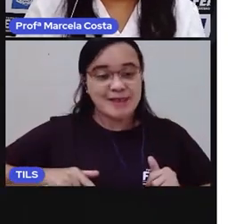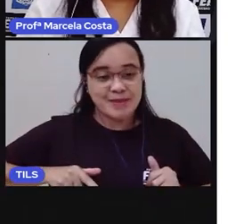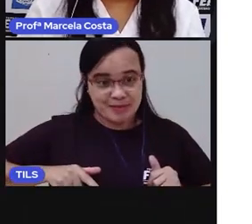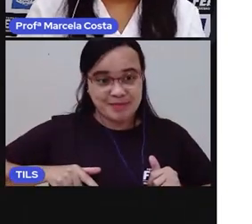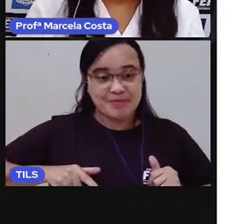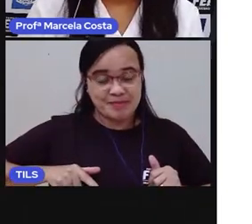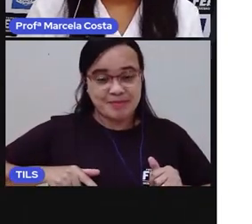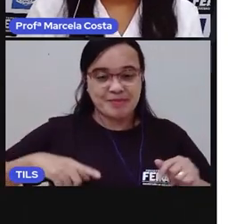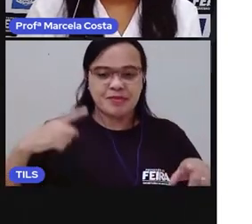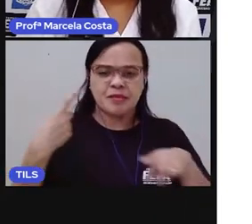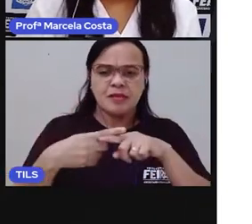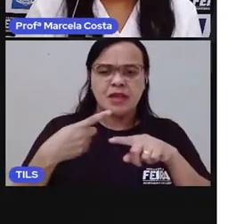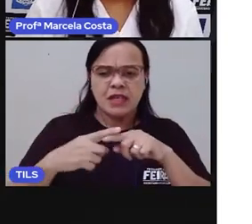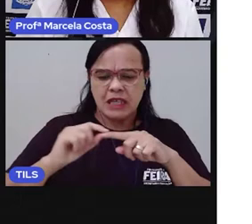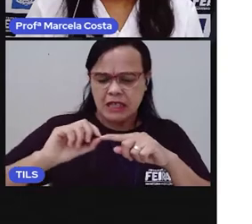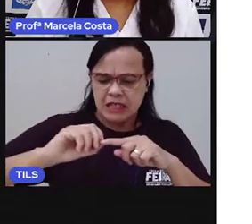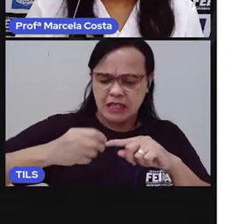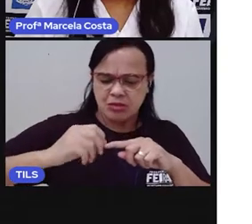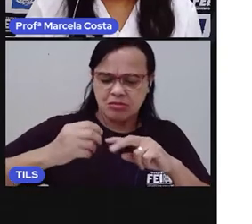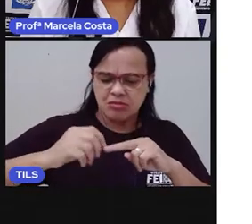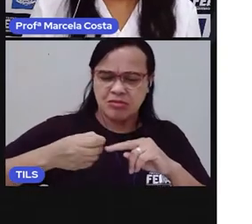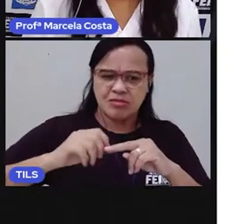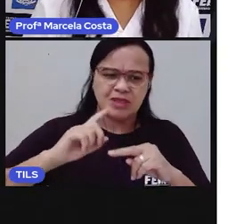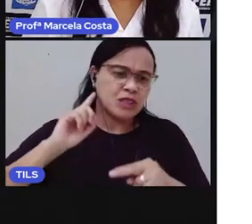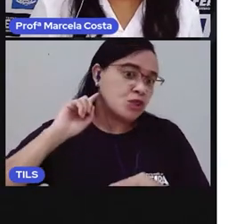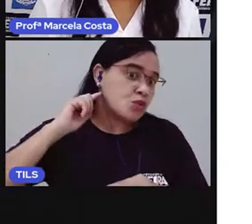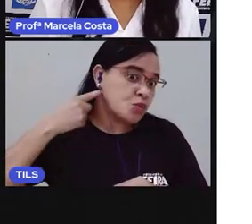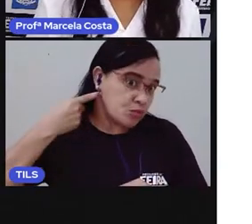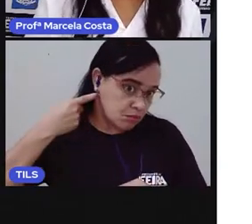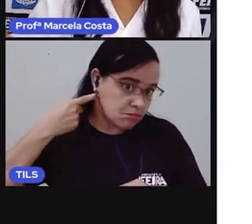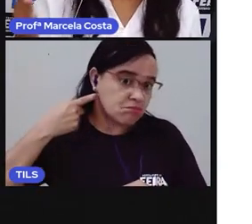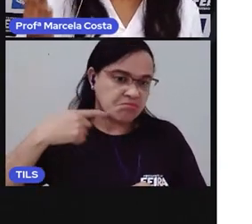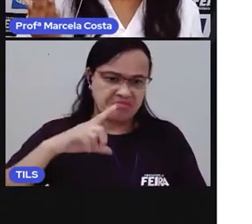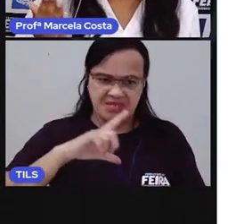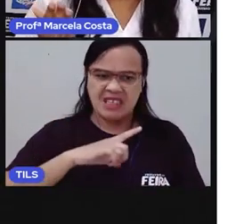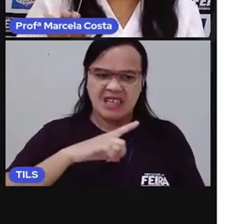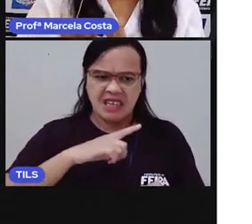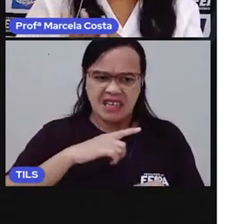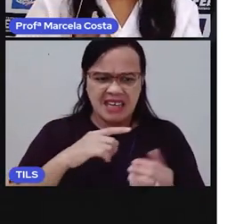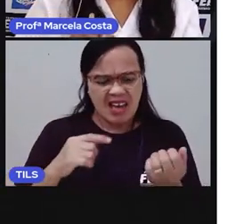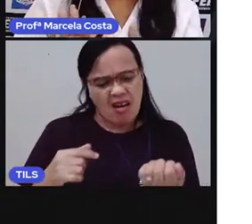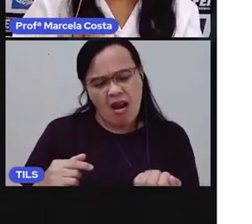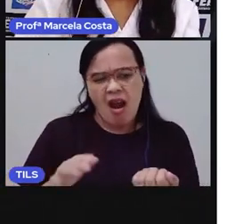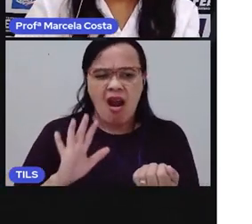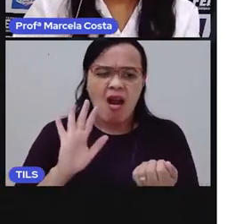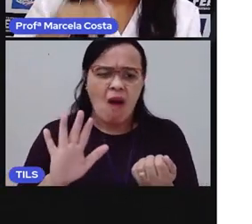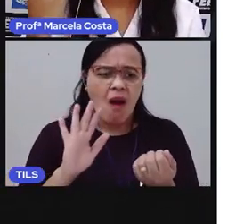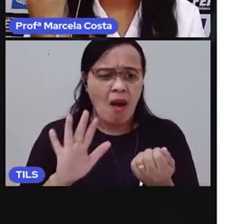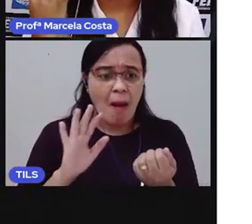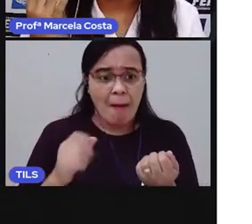Porque nas unhas acumulam bastante sujeiras. Aí você pode dizer assim, ó, mas